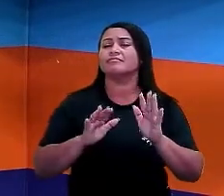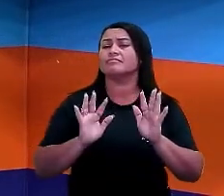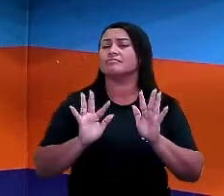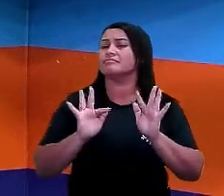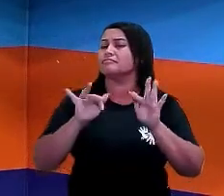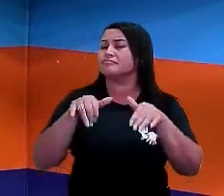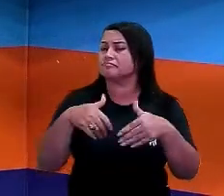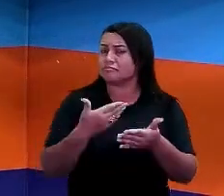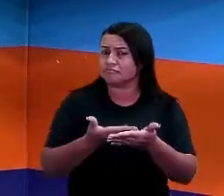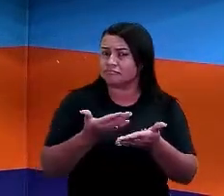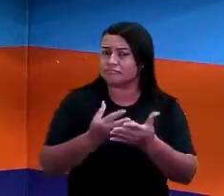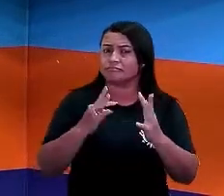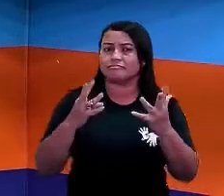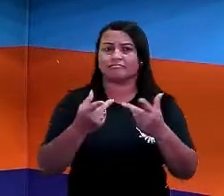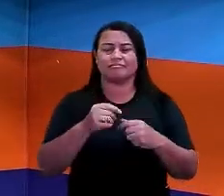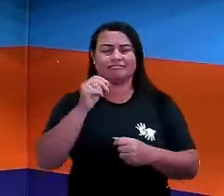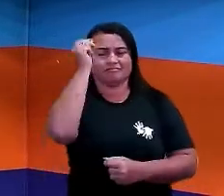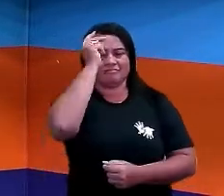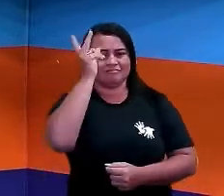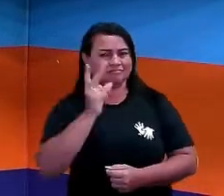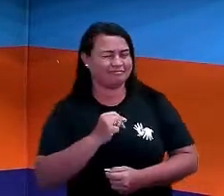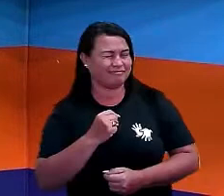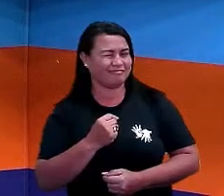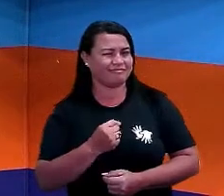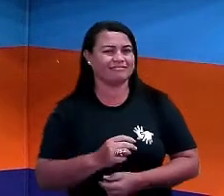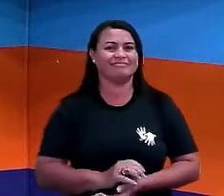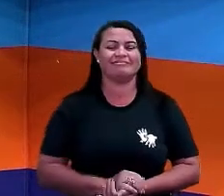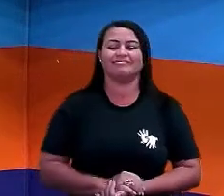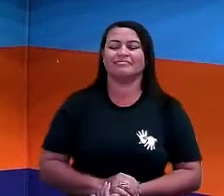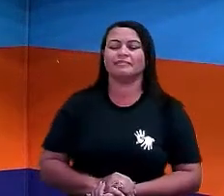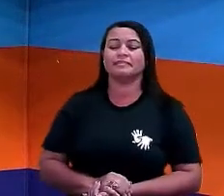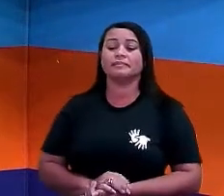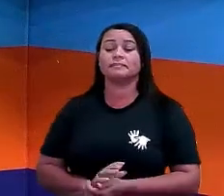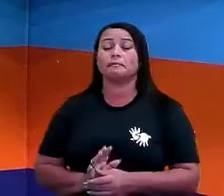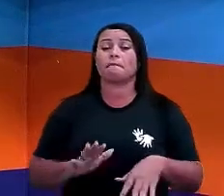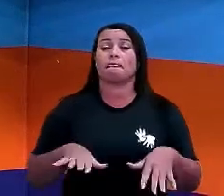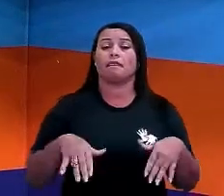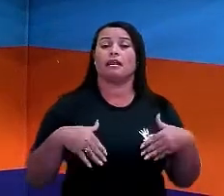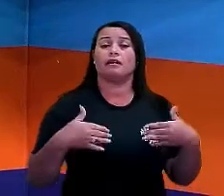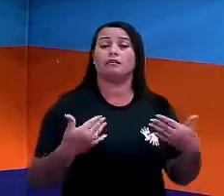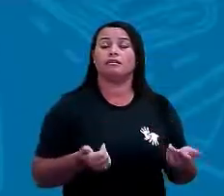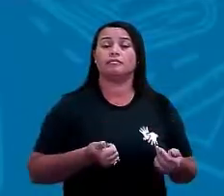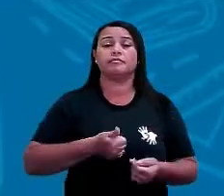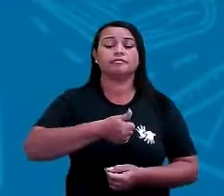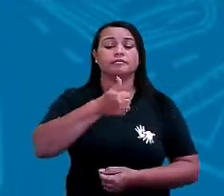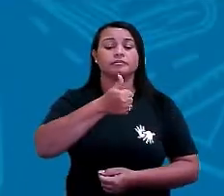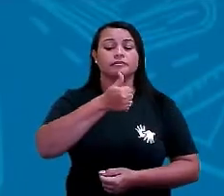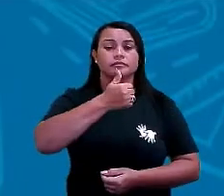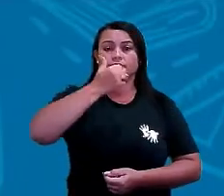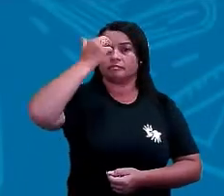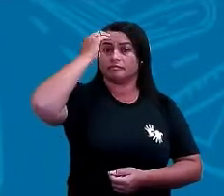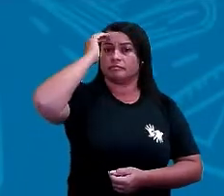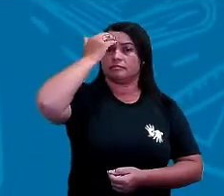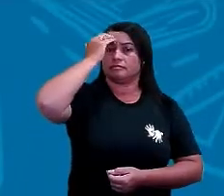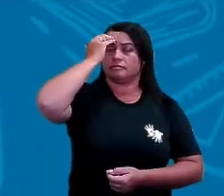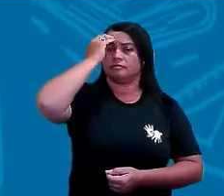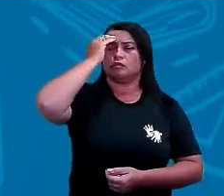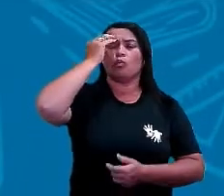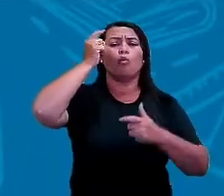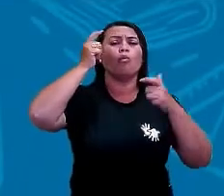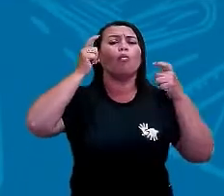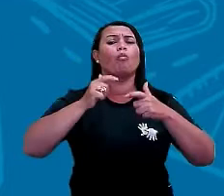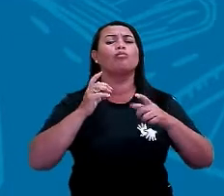final da aula vai estar todo mundo craque, não se preocupe. Então, primeiro eu preciso entender aonde é que eu